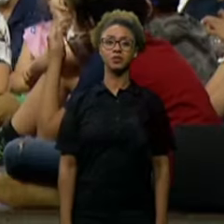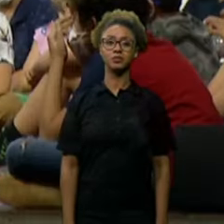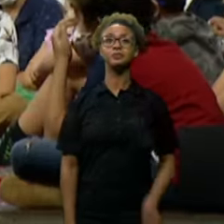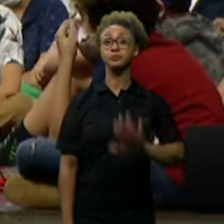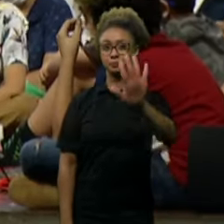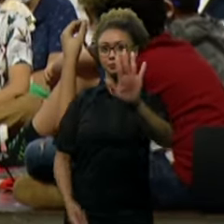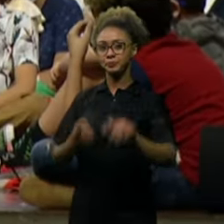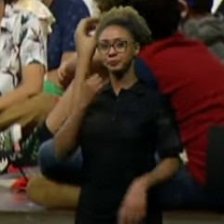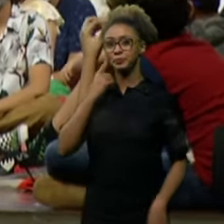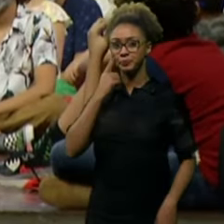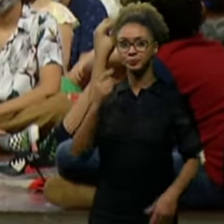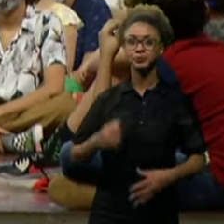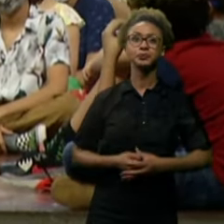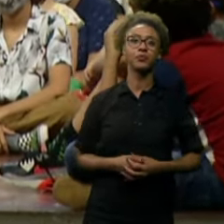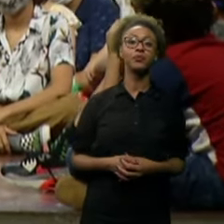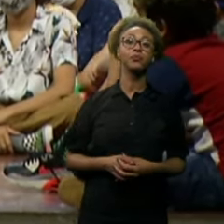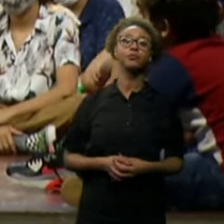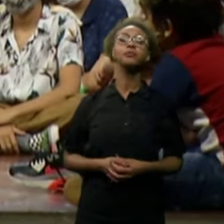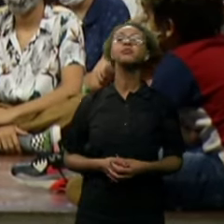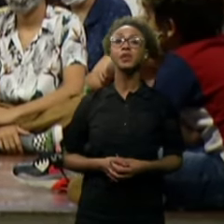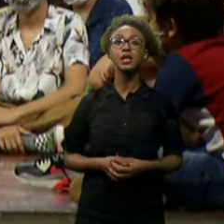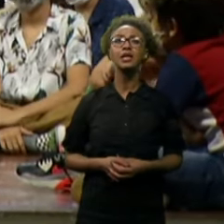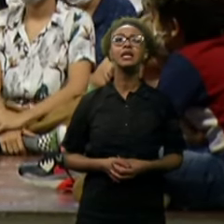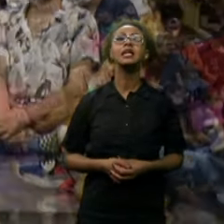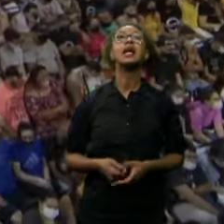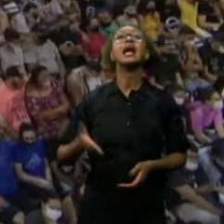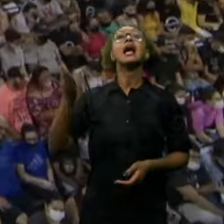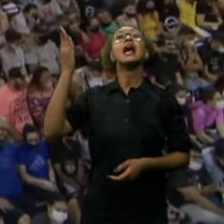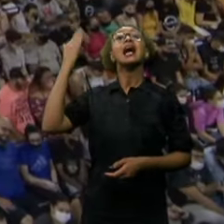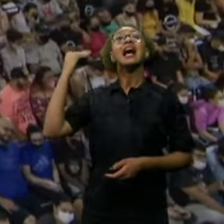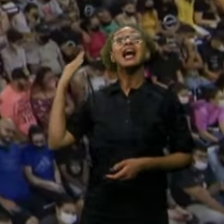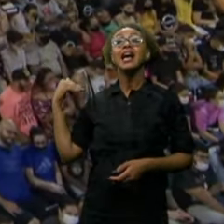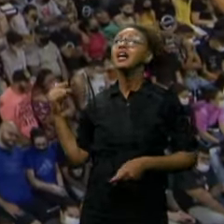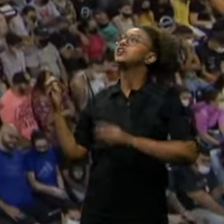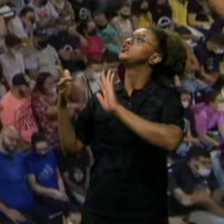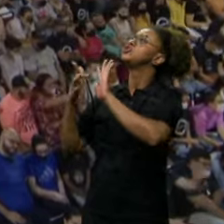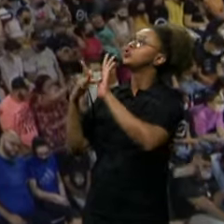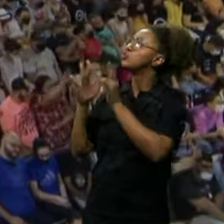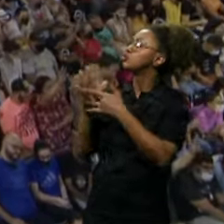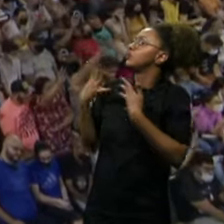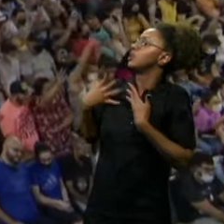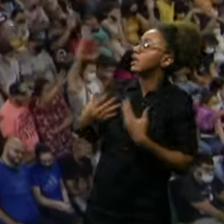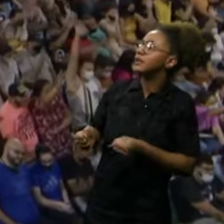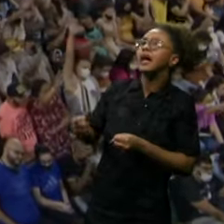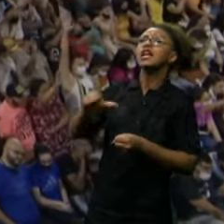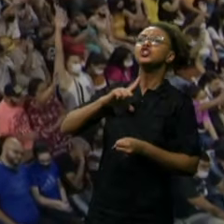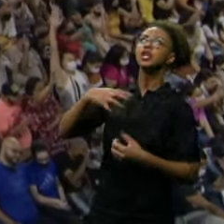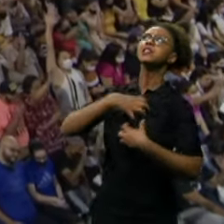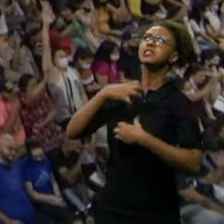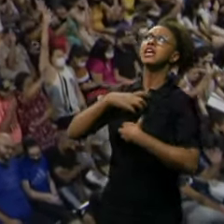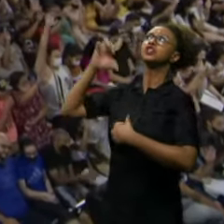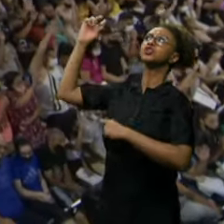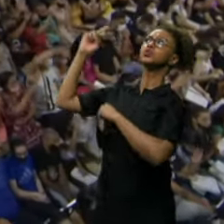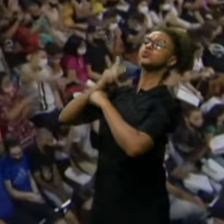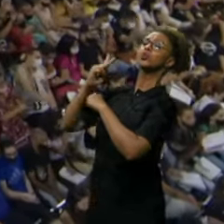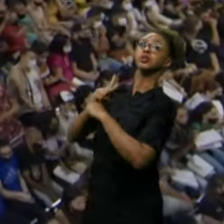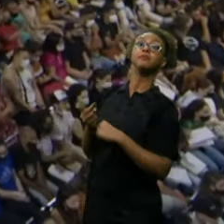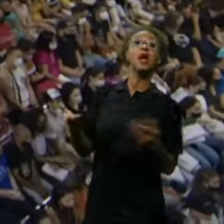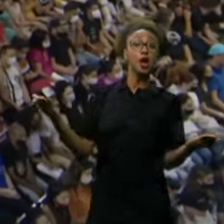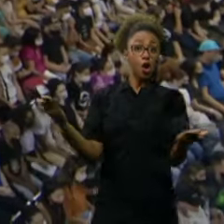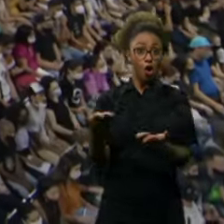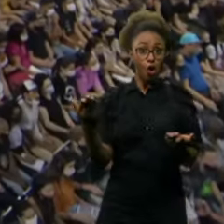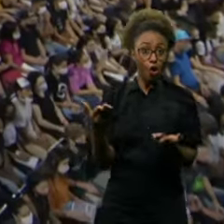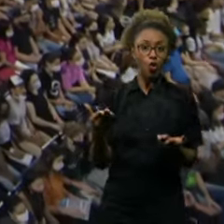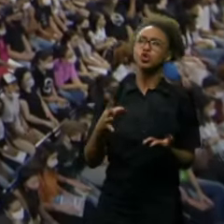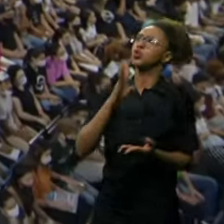se você quer ver uma coisa quem aqui já era cuidado por Deus antes de conhecer a Deus e quem hoje você viu não